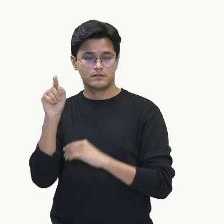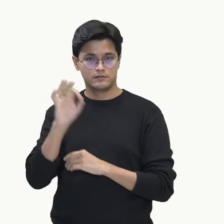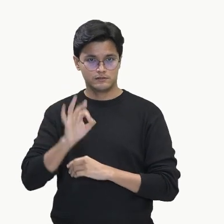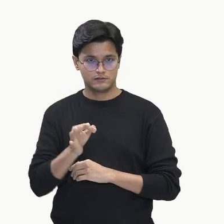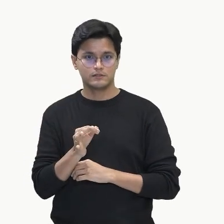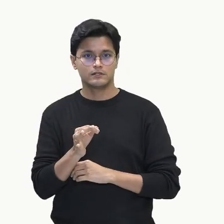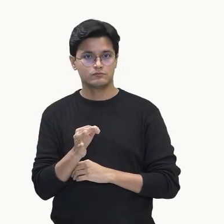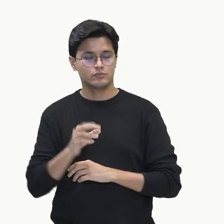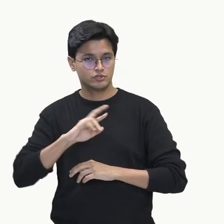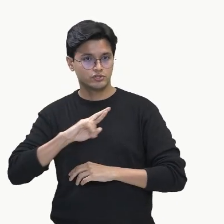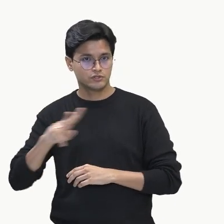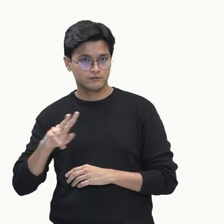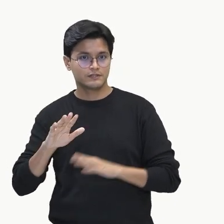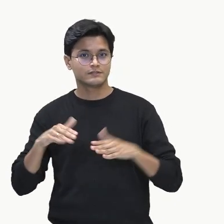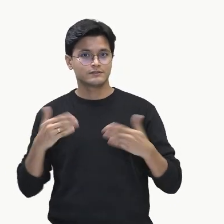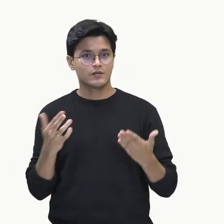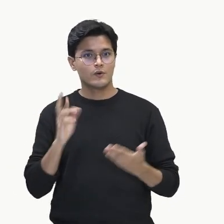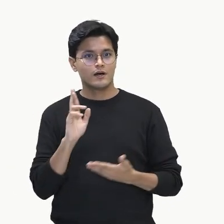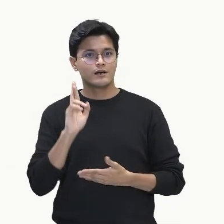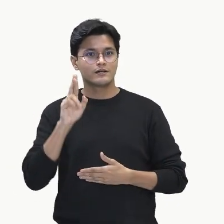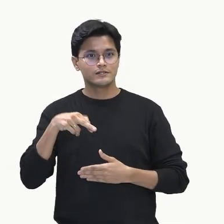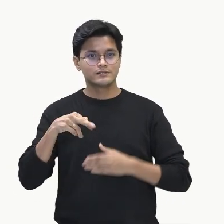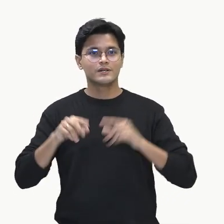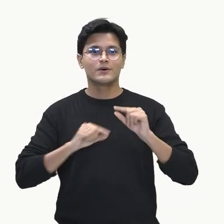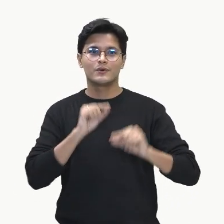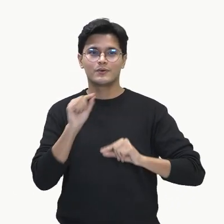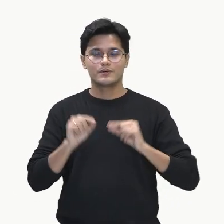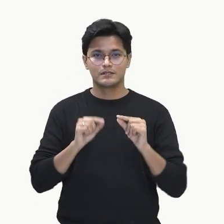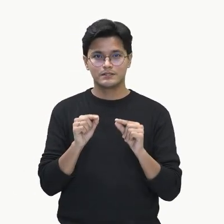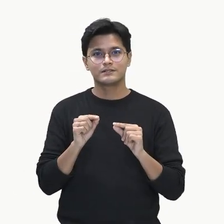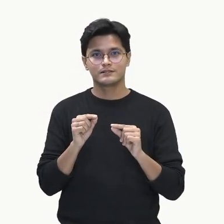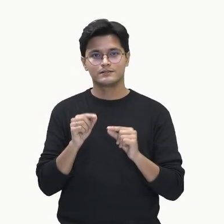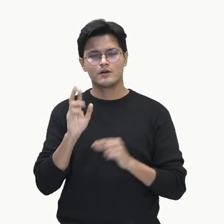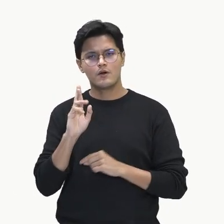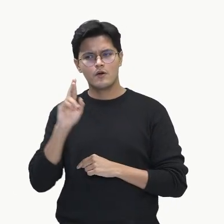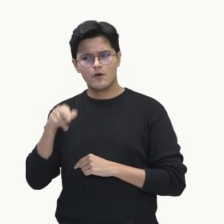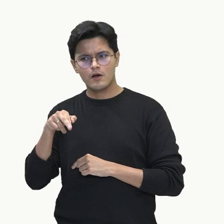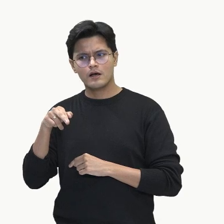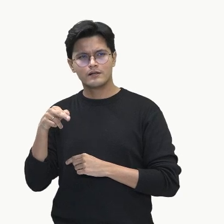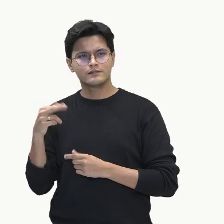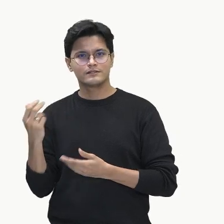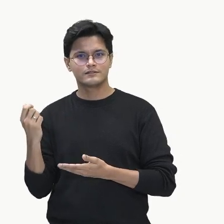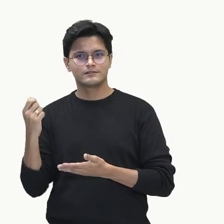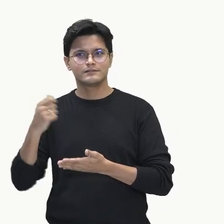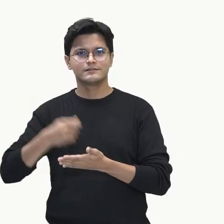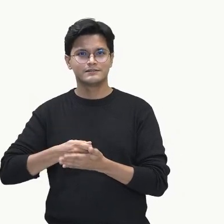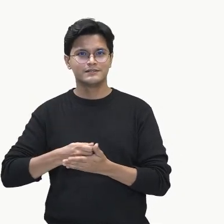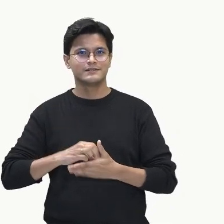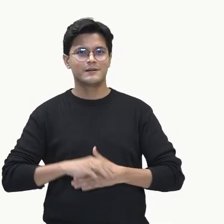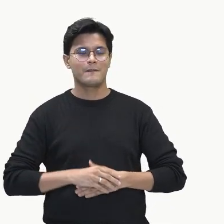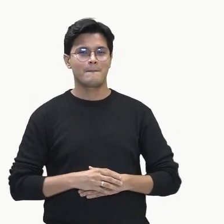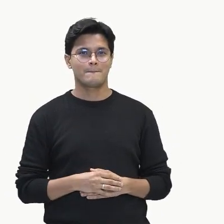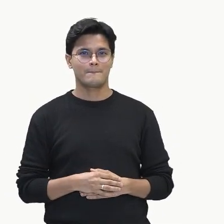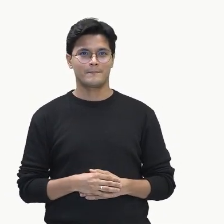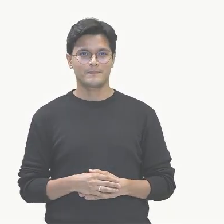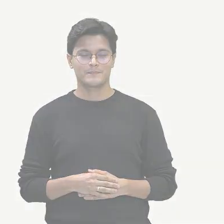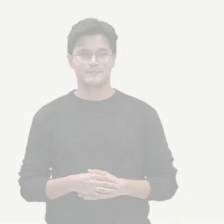acontece. A razão, ela não nos dita de modo algum que o que assim vemos ou